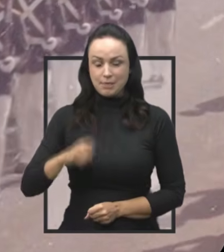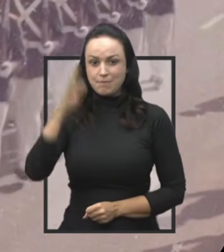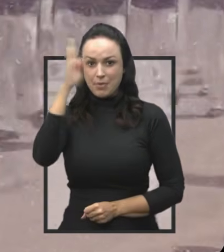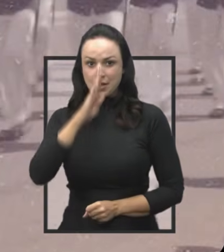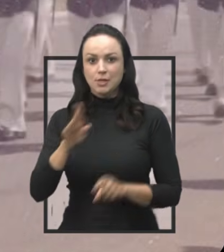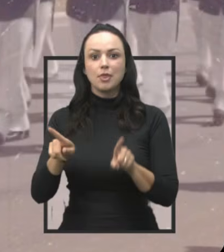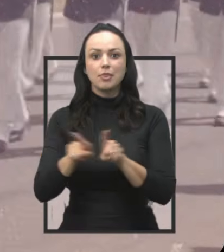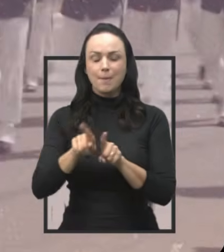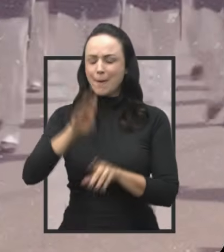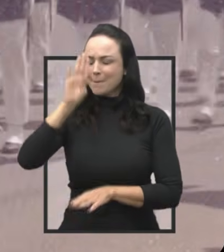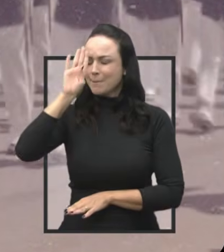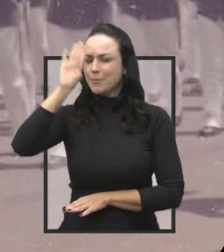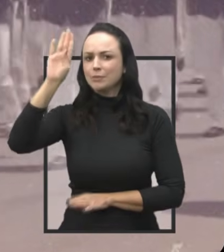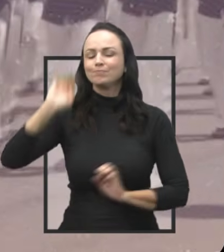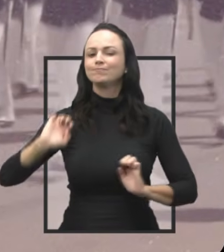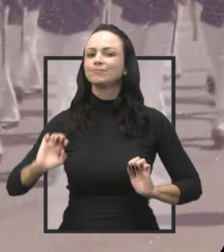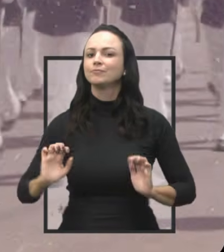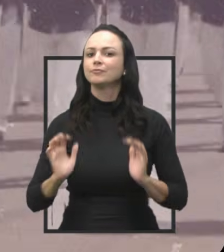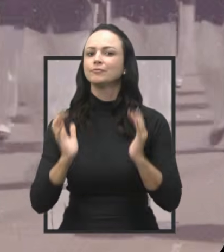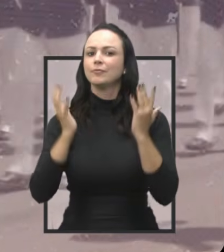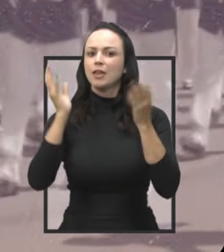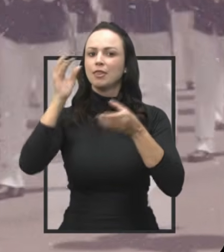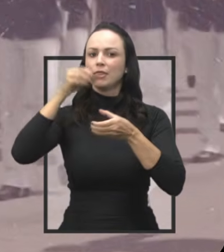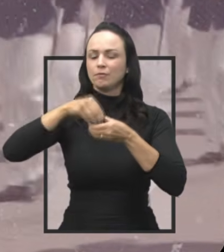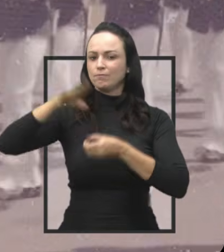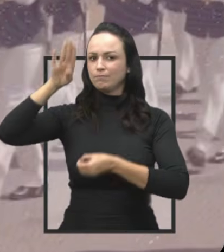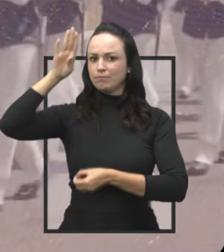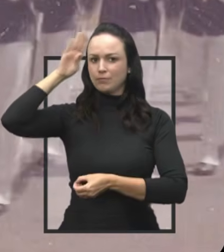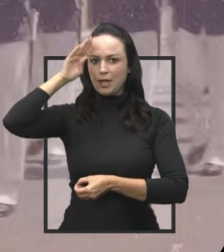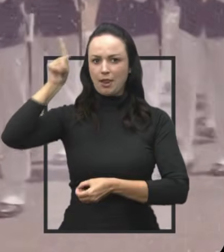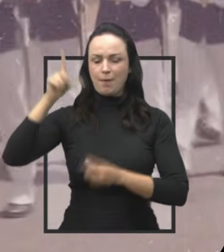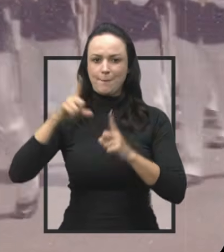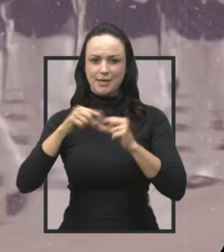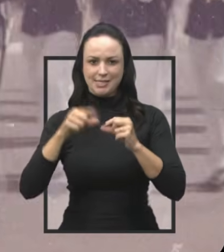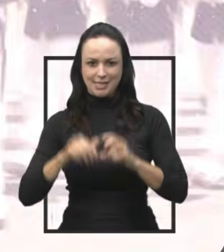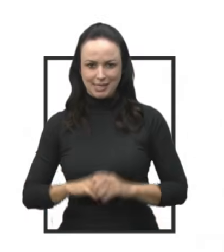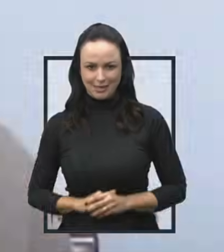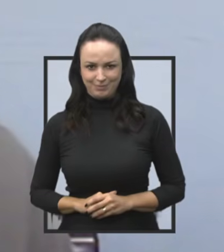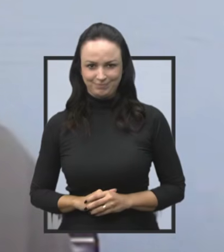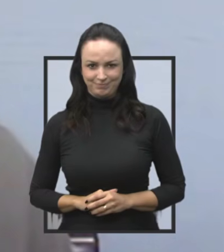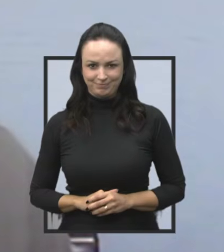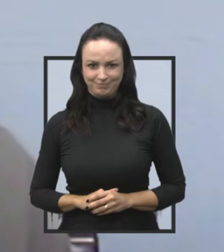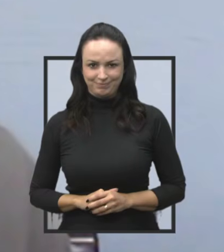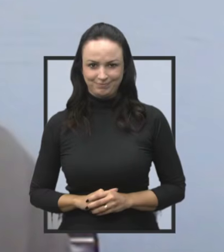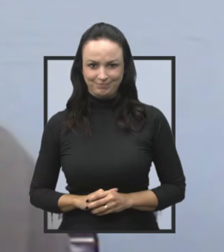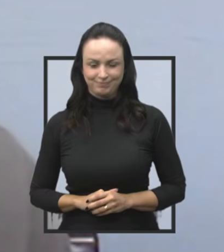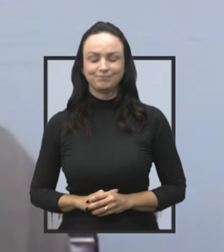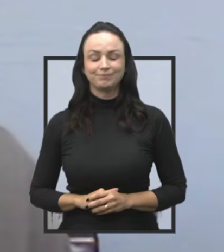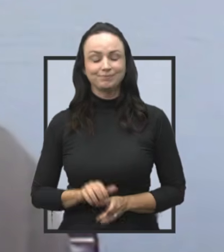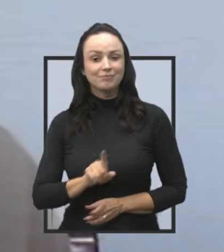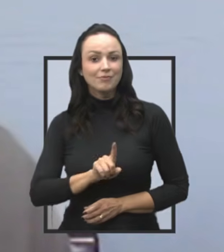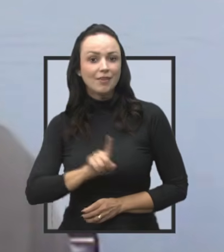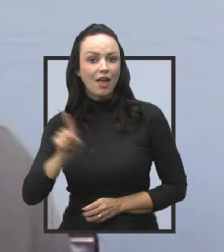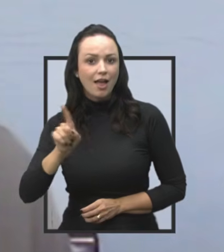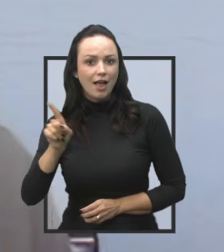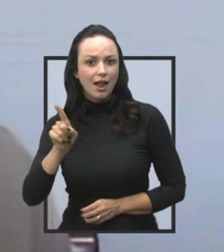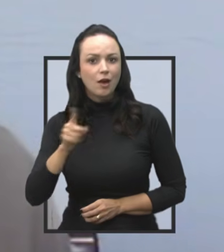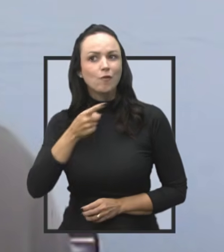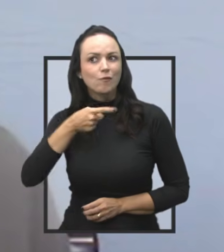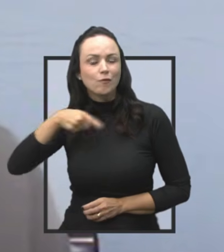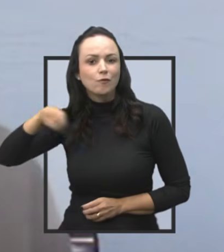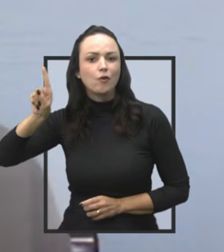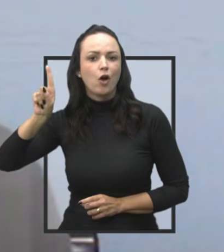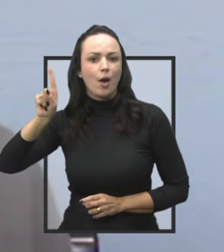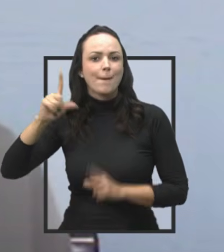República e pelos principais cerimoniais militares de Brasília. Ele foi